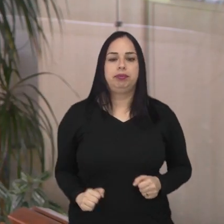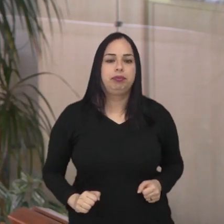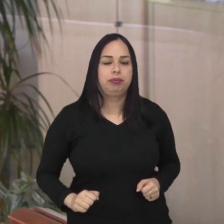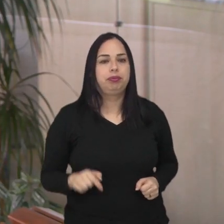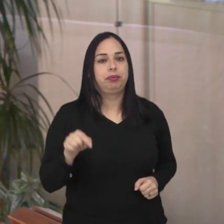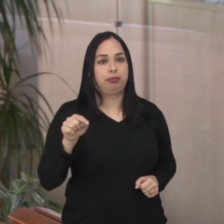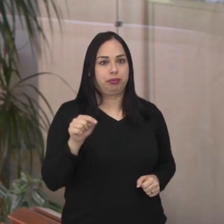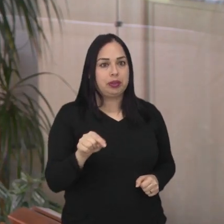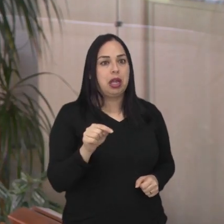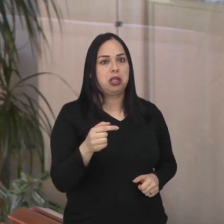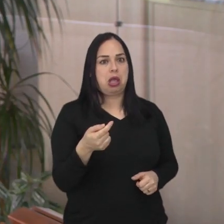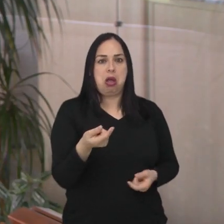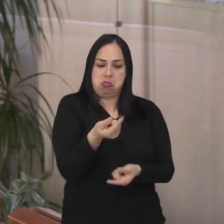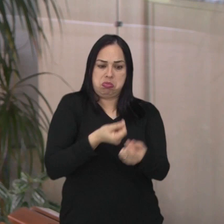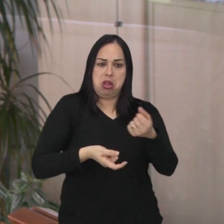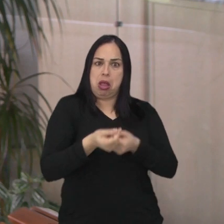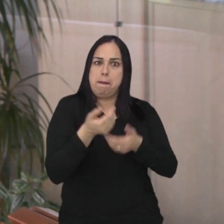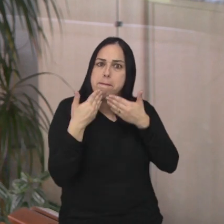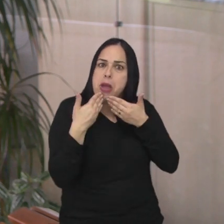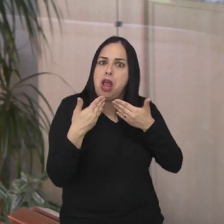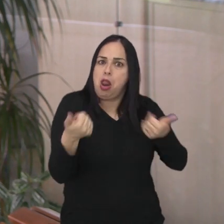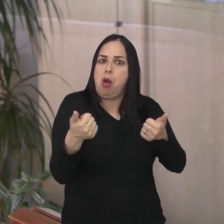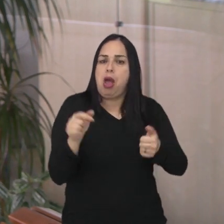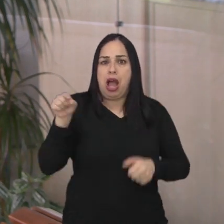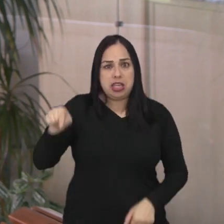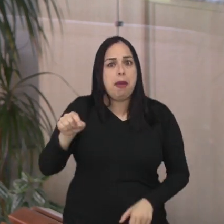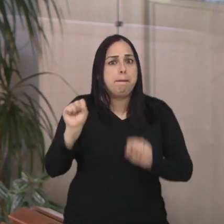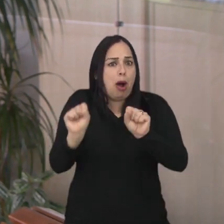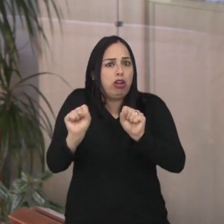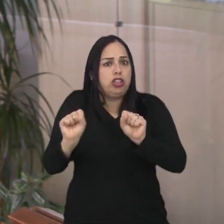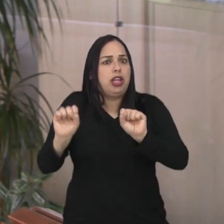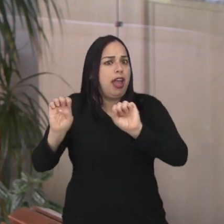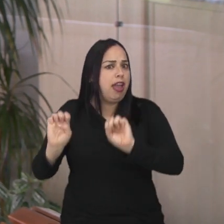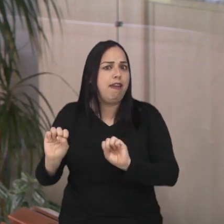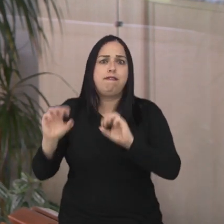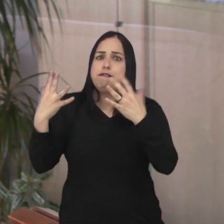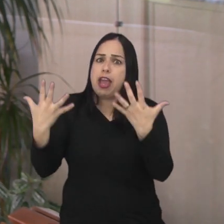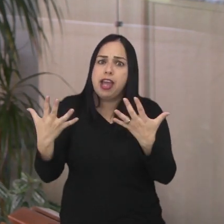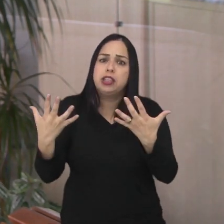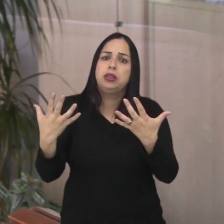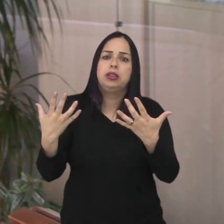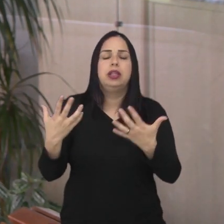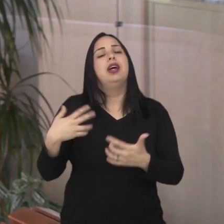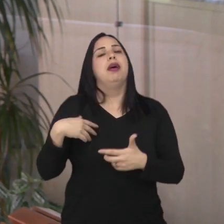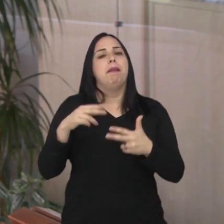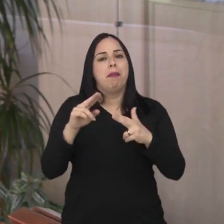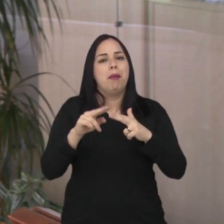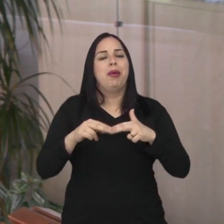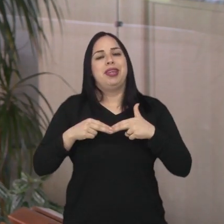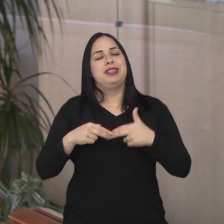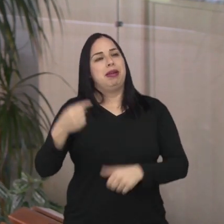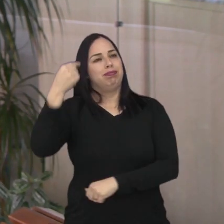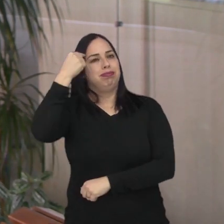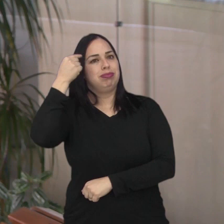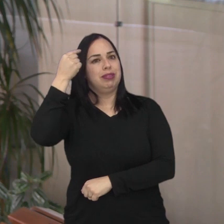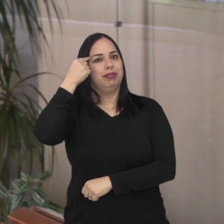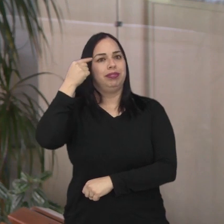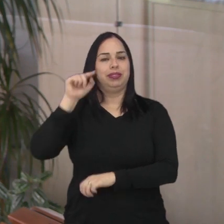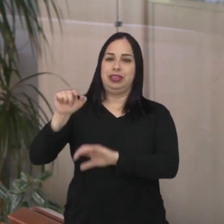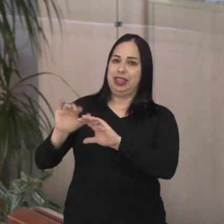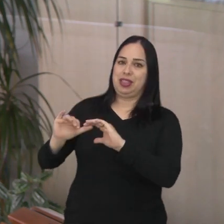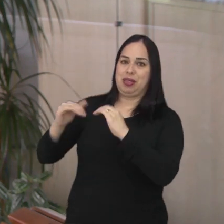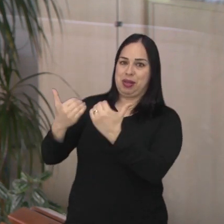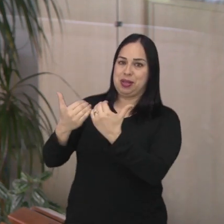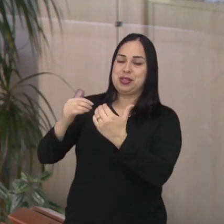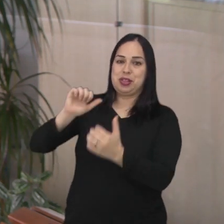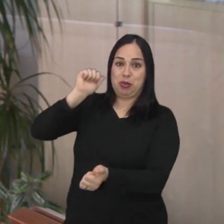os negócios estão melhorando, né? E é possível ter eventos, está aumentando até o número de eventos. Então a gente está olhando para os dois lados, tanto